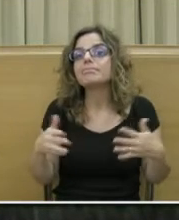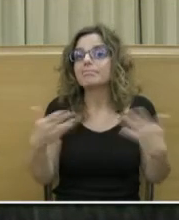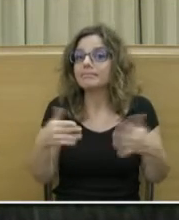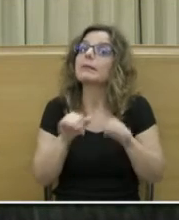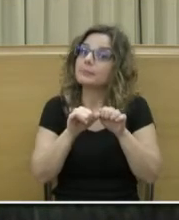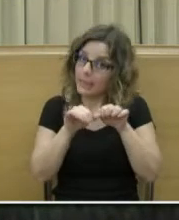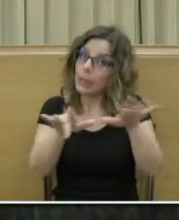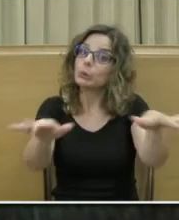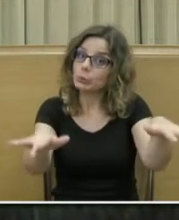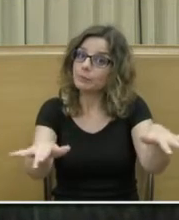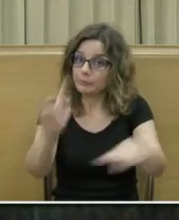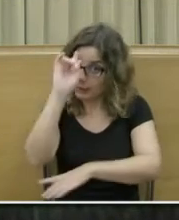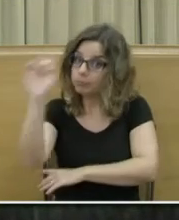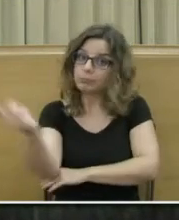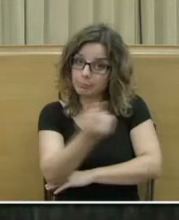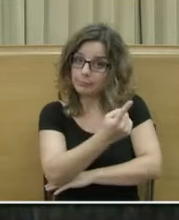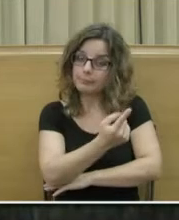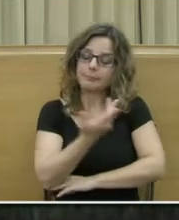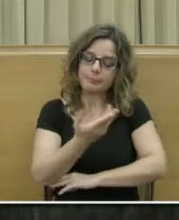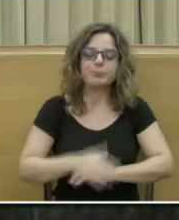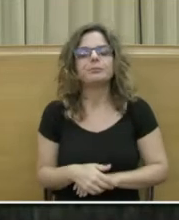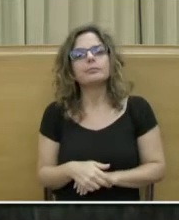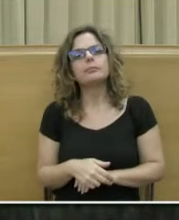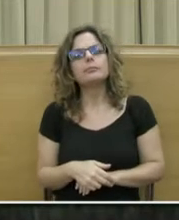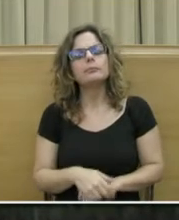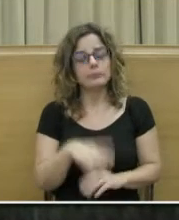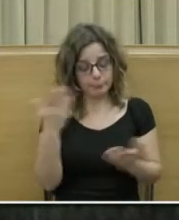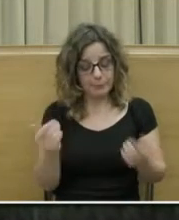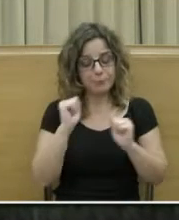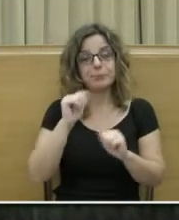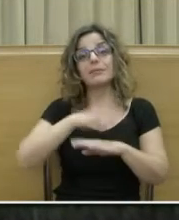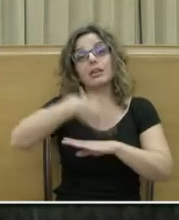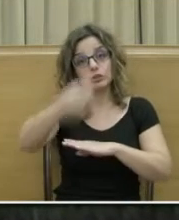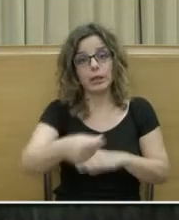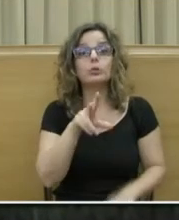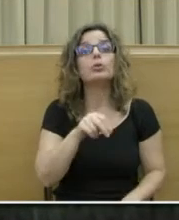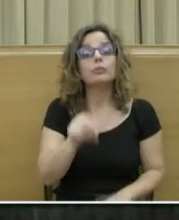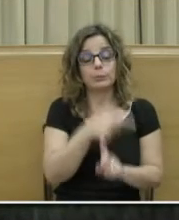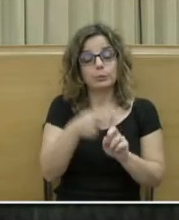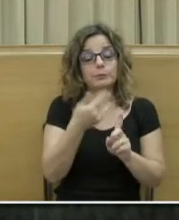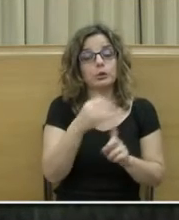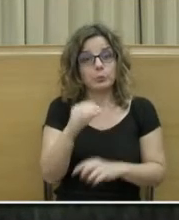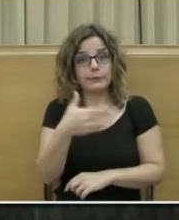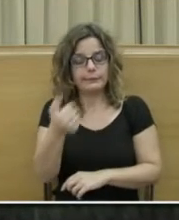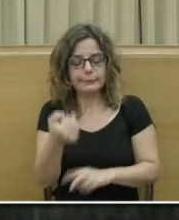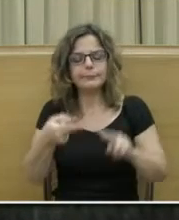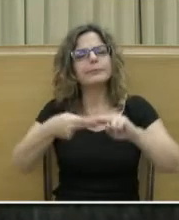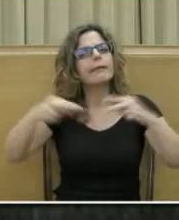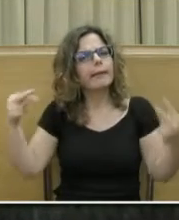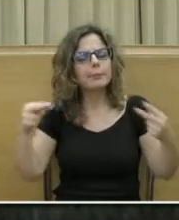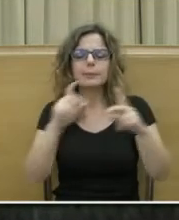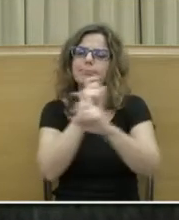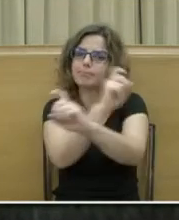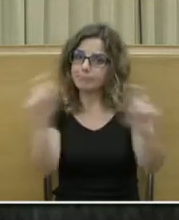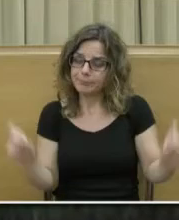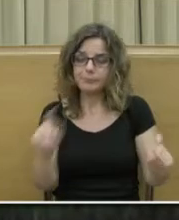de cancros. Bom, em novembro de 2015, a Câmara Municipal anunciou que